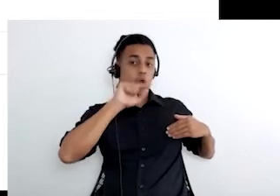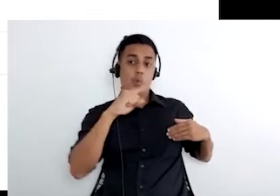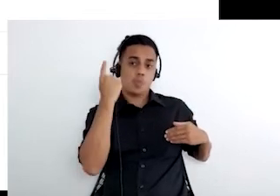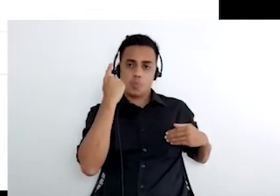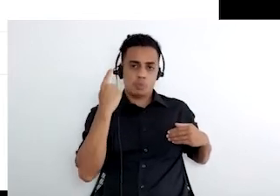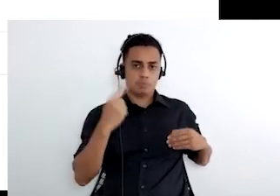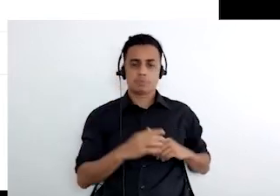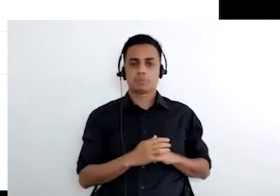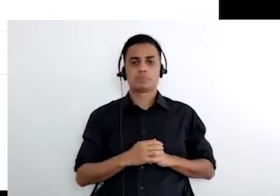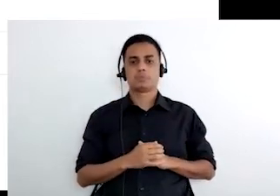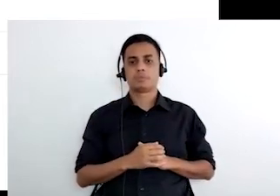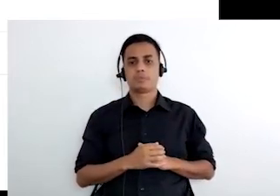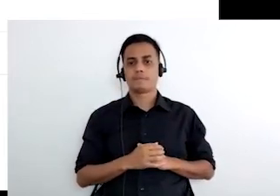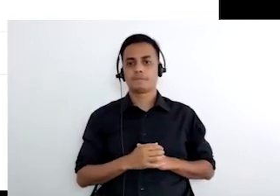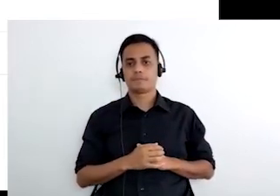dentro